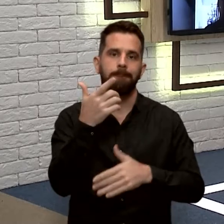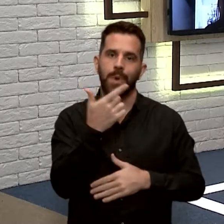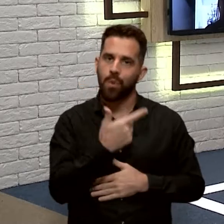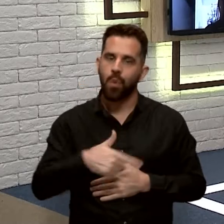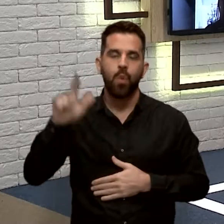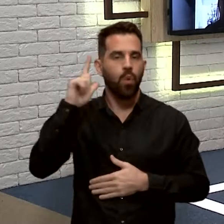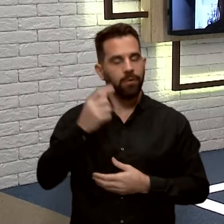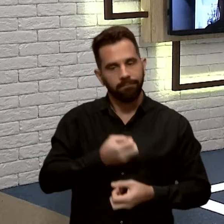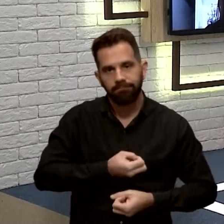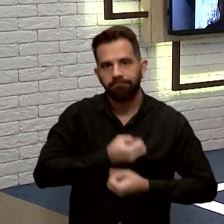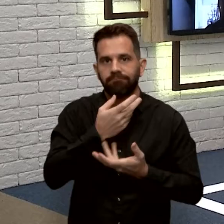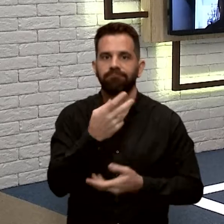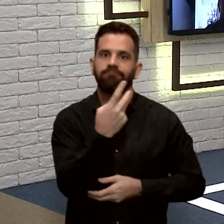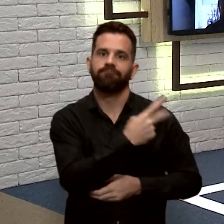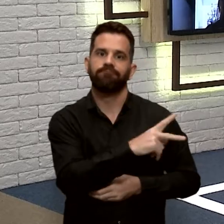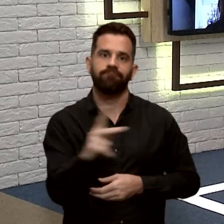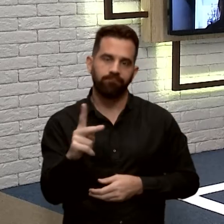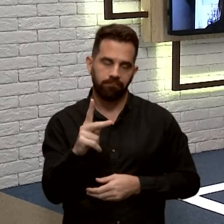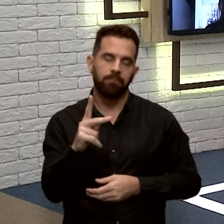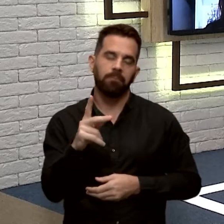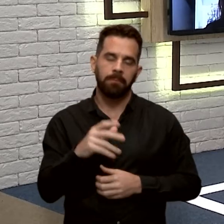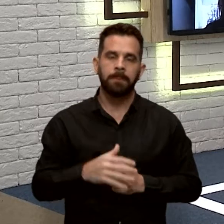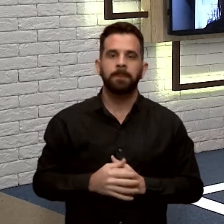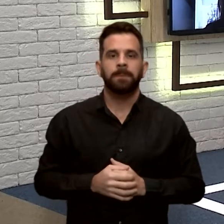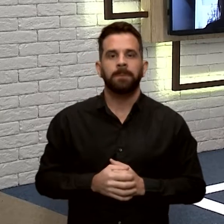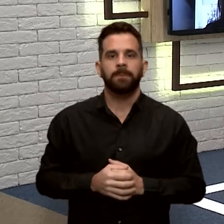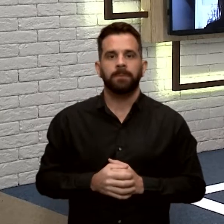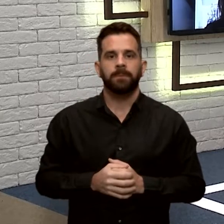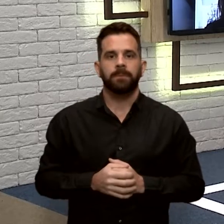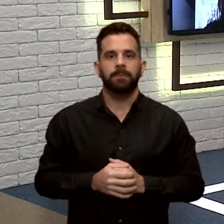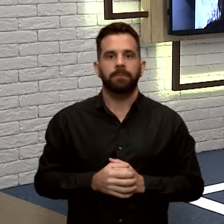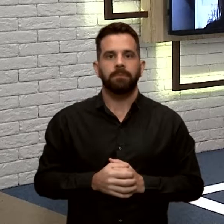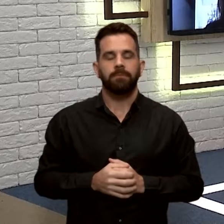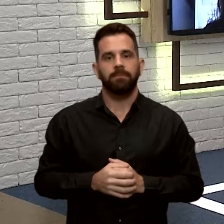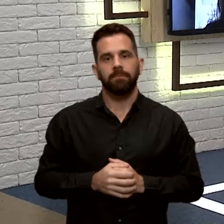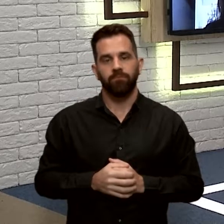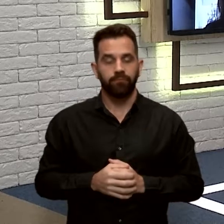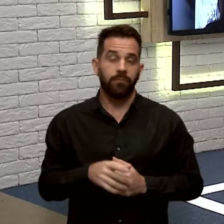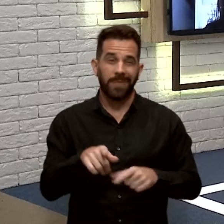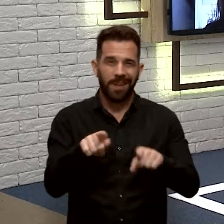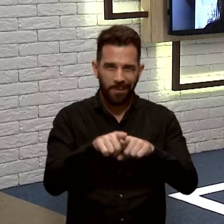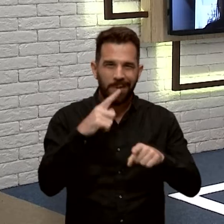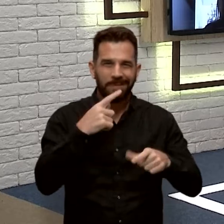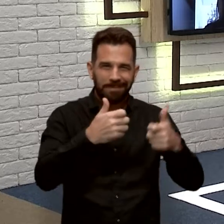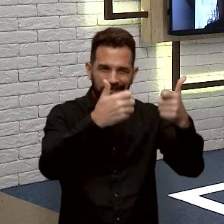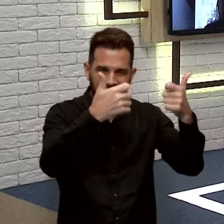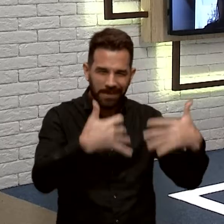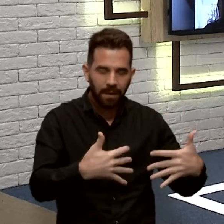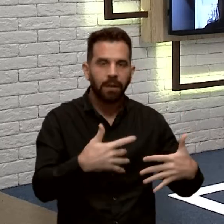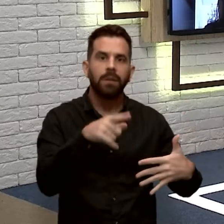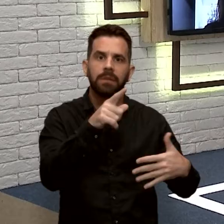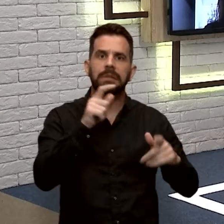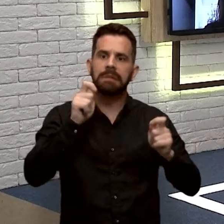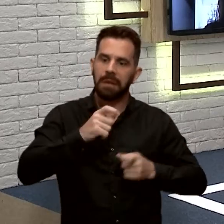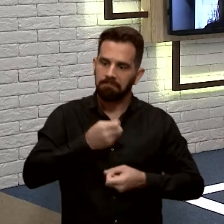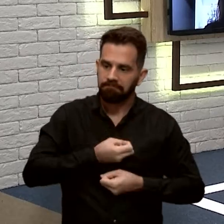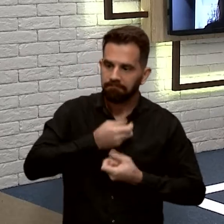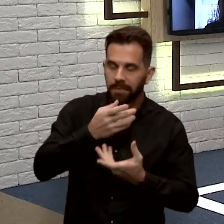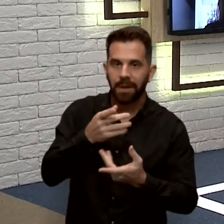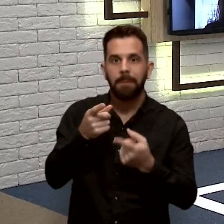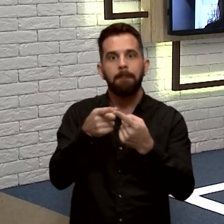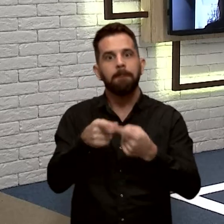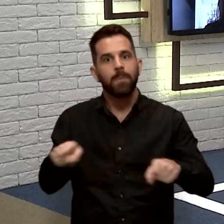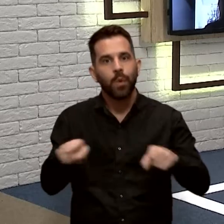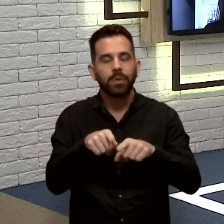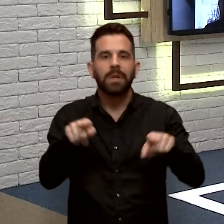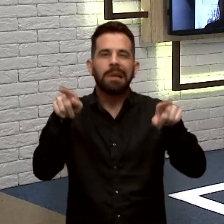esse sentimento, essa busca. Poder, como você disse, né, colocar isso na música é, de alguma forma, uma